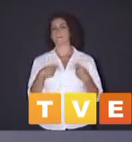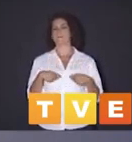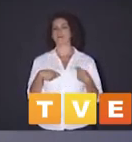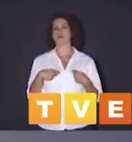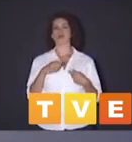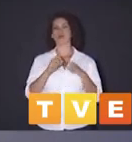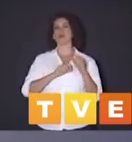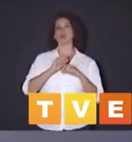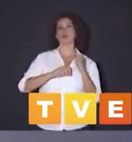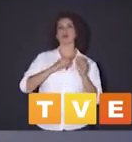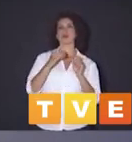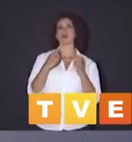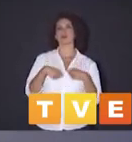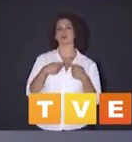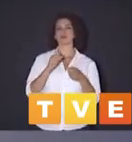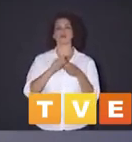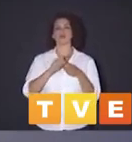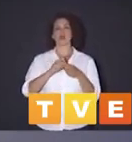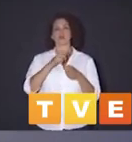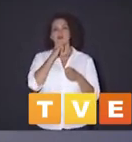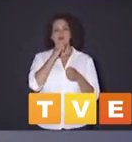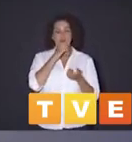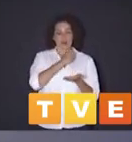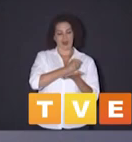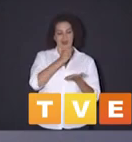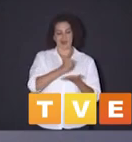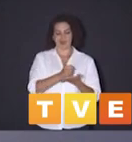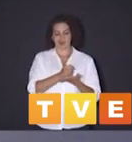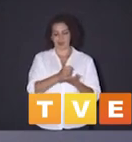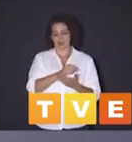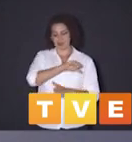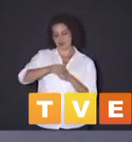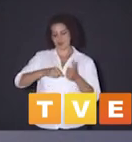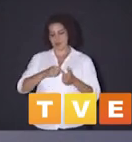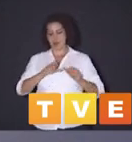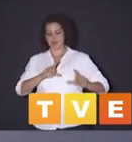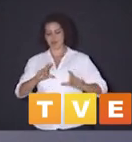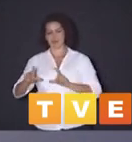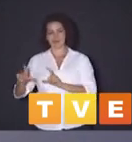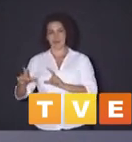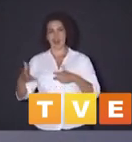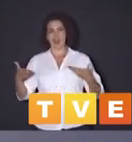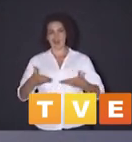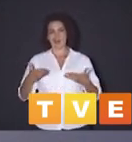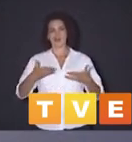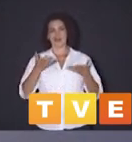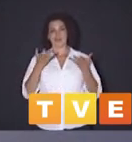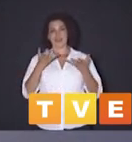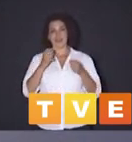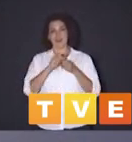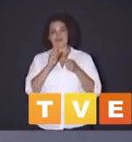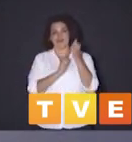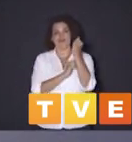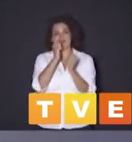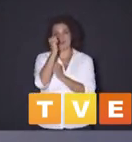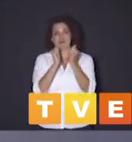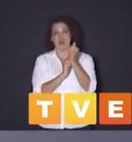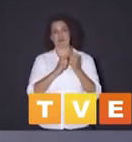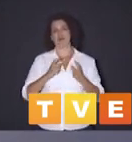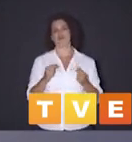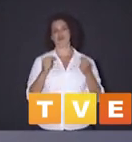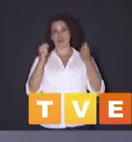implementar um cartório blocos em e estamos nos preparando para montar uma fábrica de dinheiro então a gente precisa